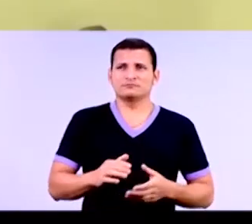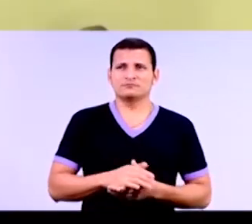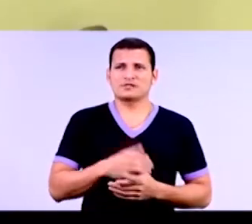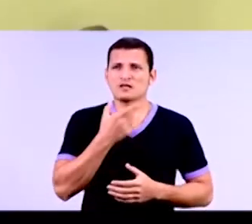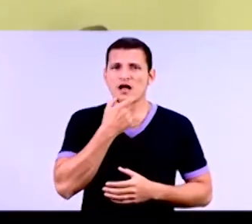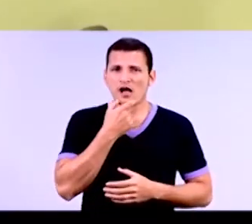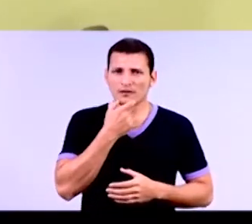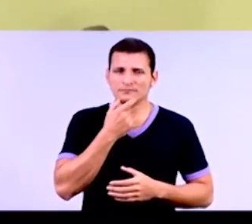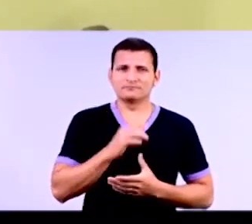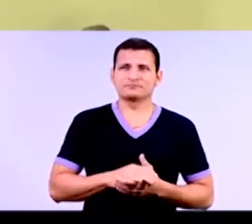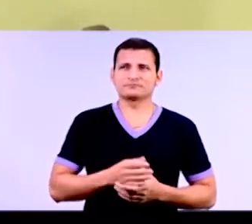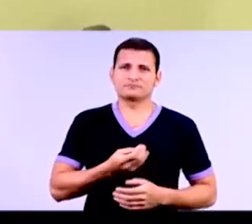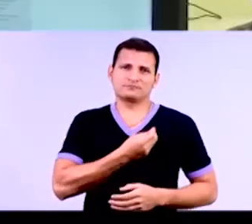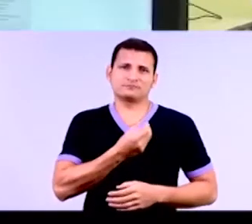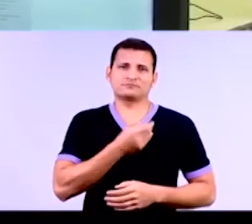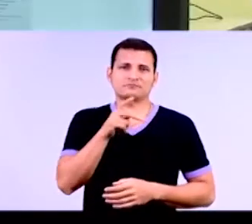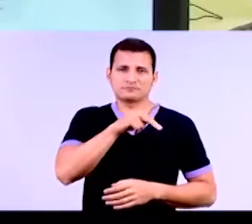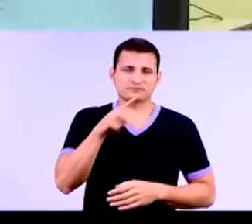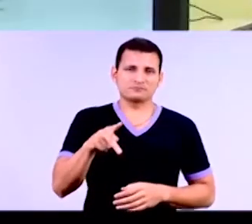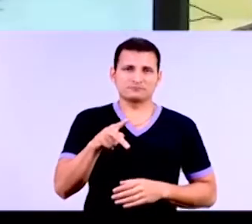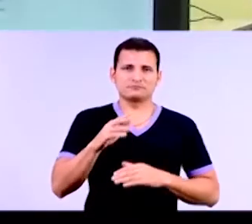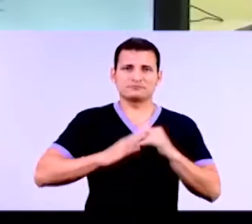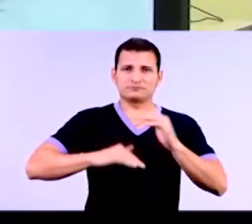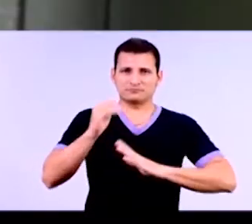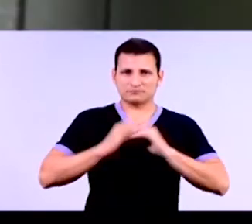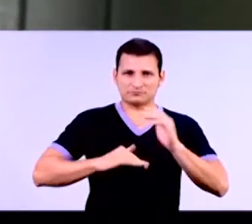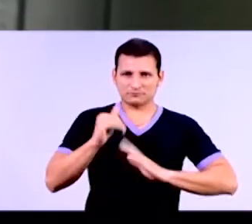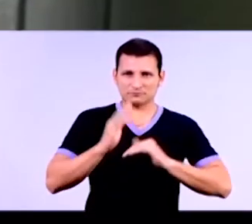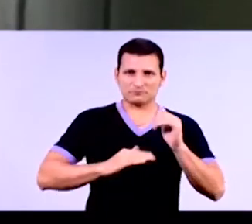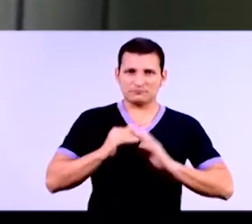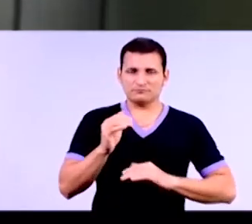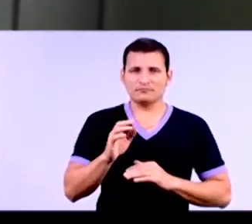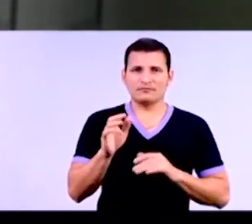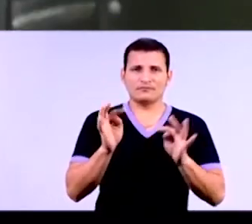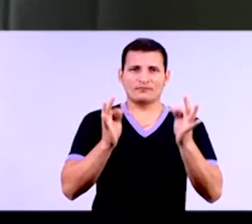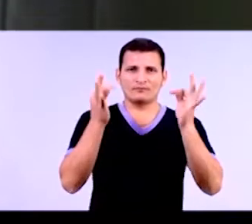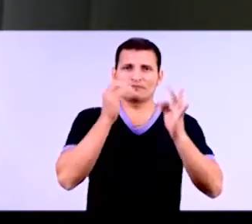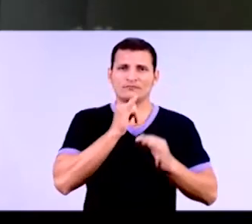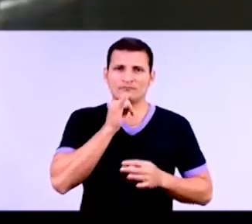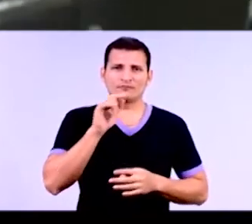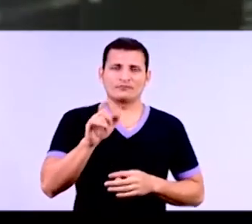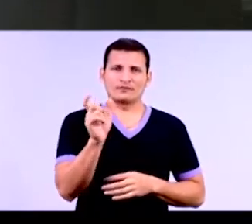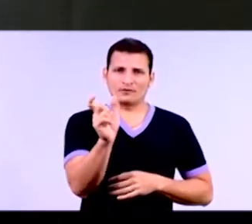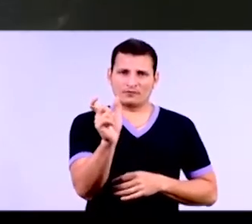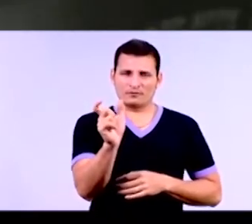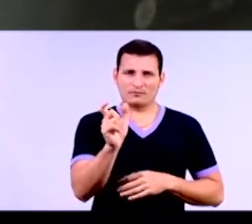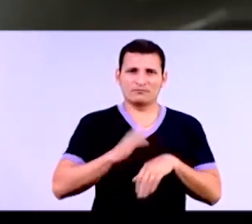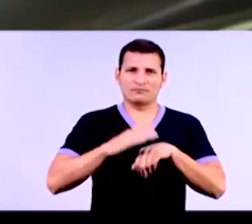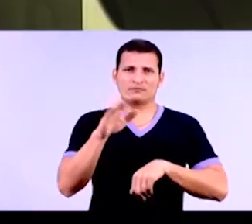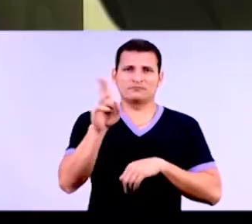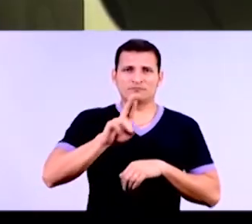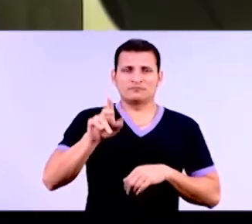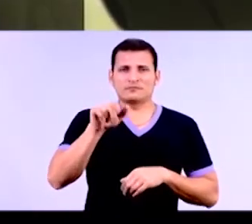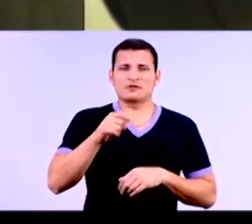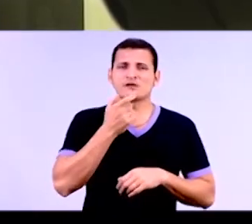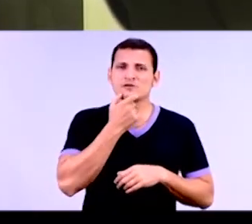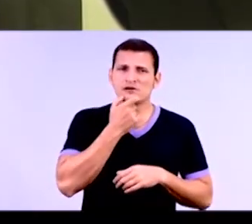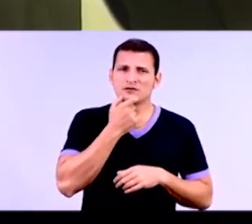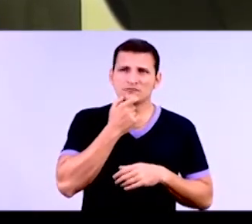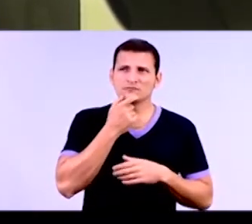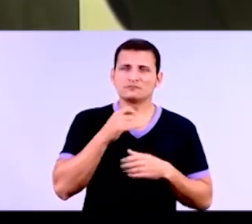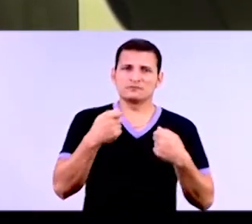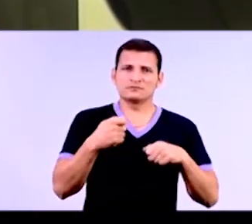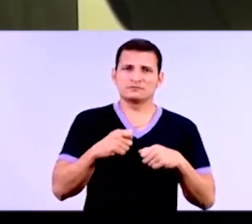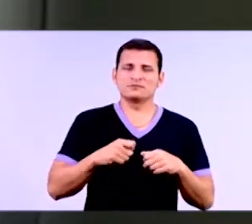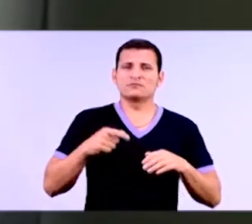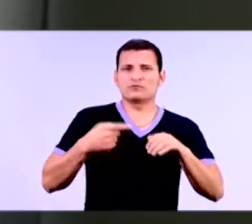profissional de tecnologia, por exemplo, os termos mais utilizados são em inglês. fato que exige amplo conhecimento de quem